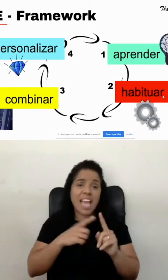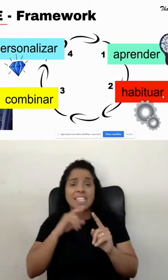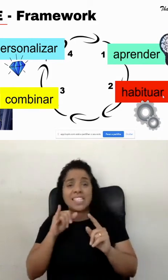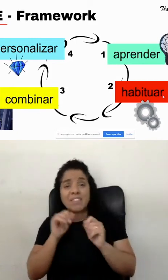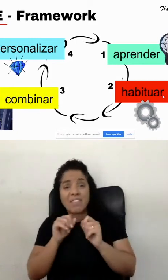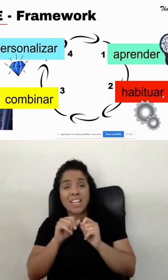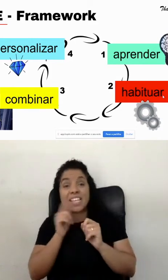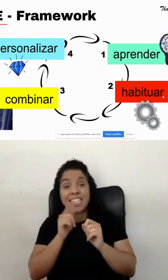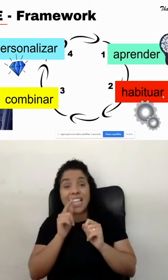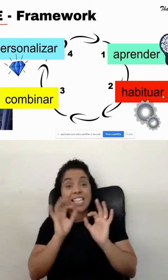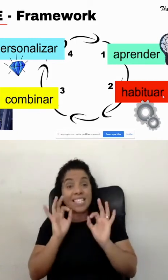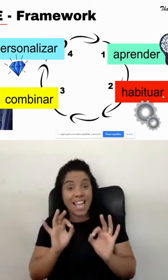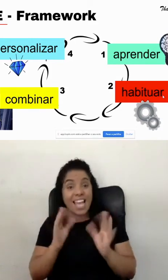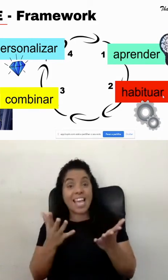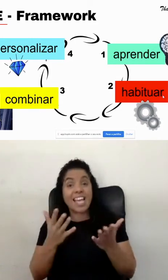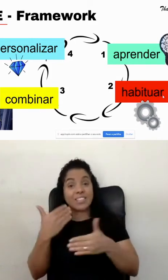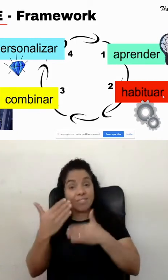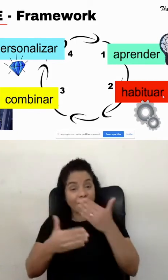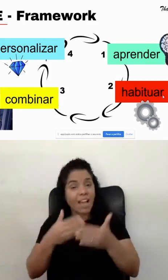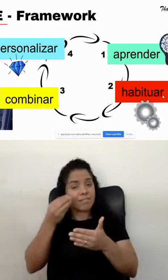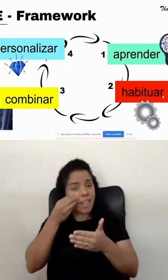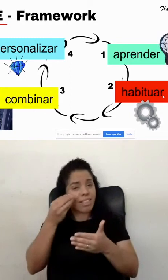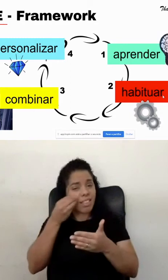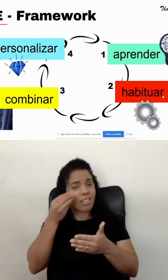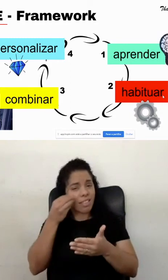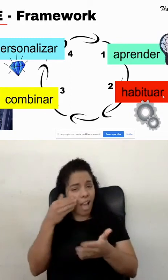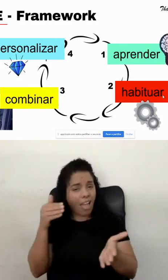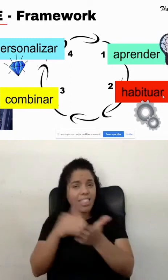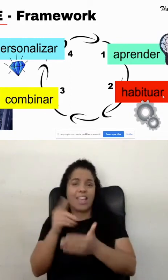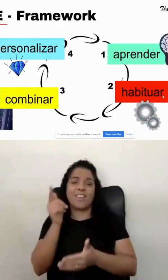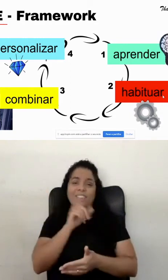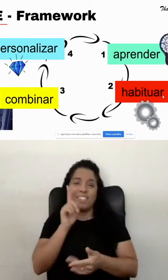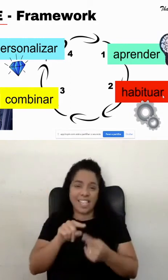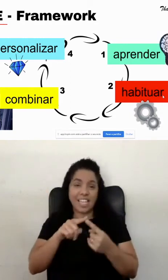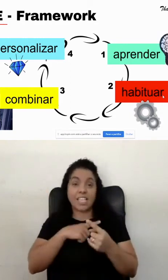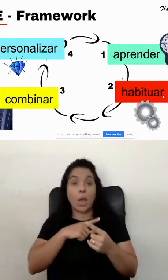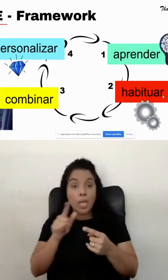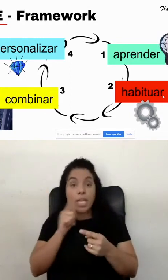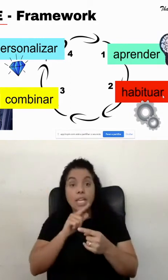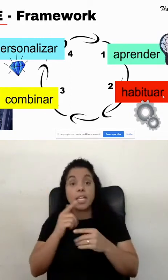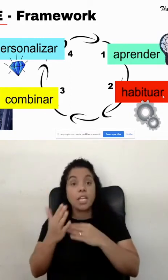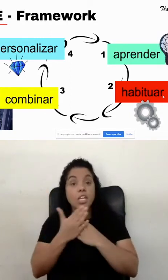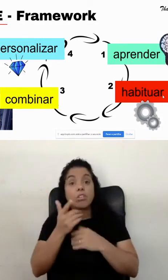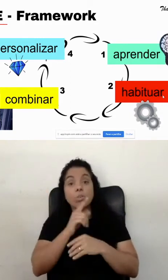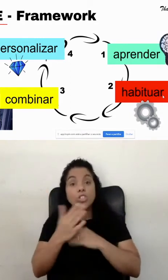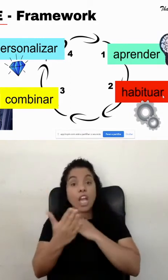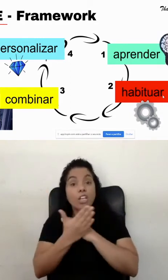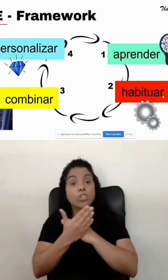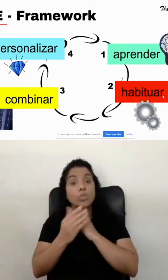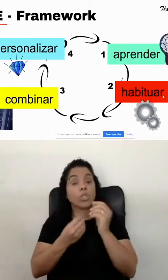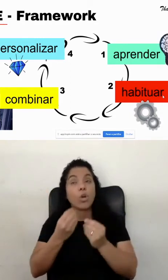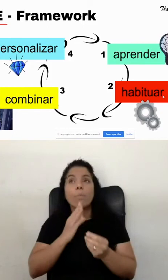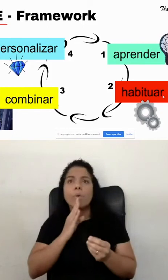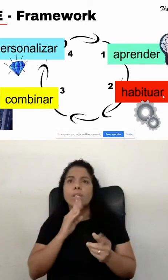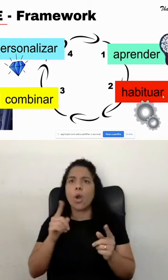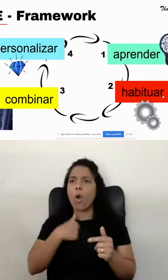dar certo. E isso gera uma engrenagem, faz a engrenagem rodar e você se conhecer melhor e saber, olha, para mim